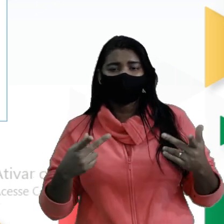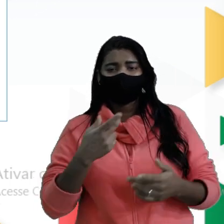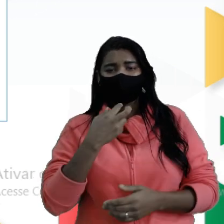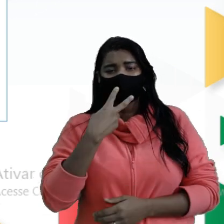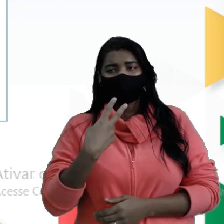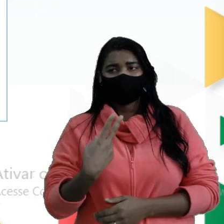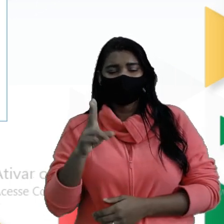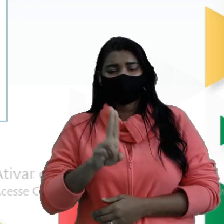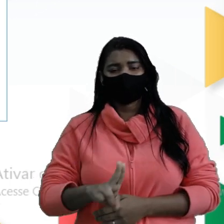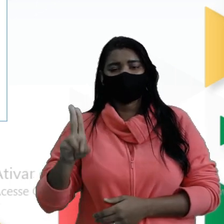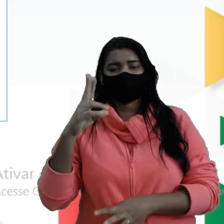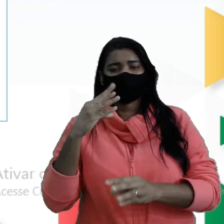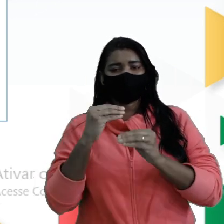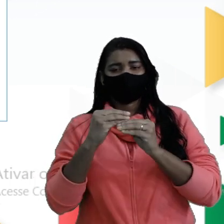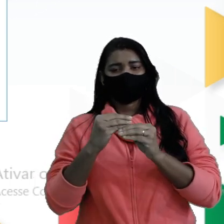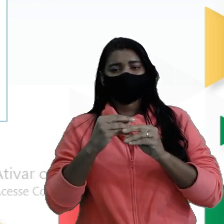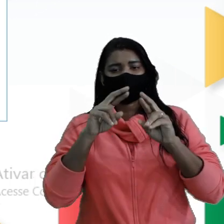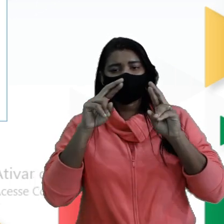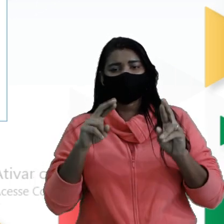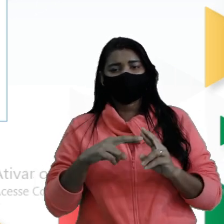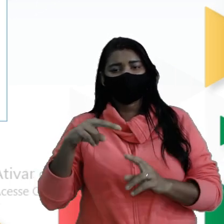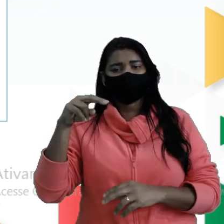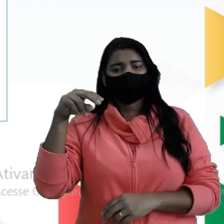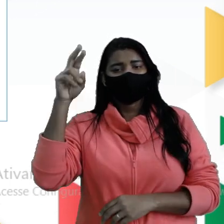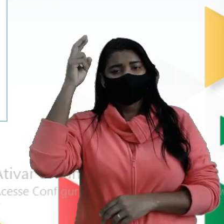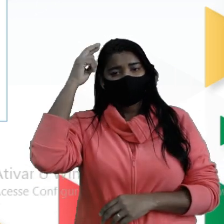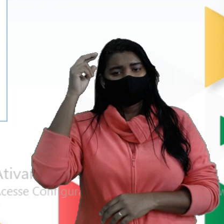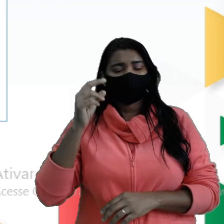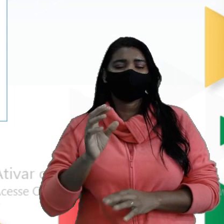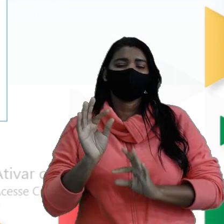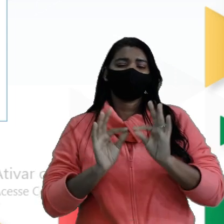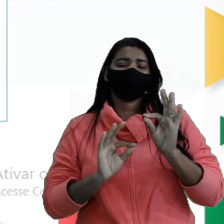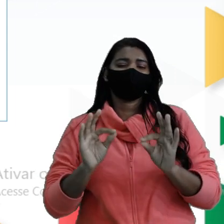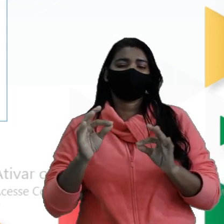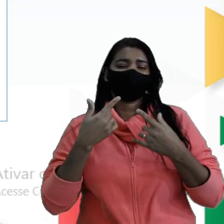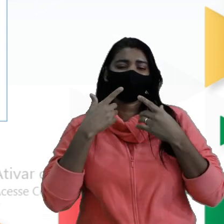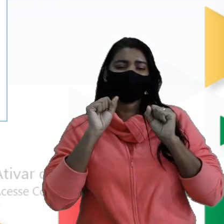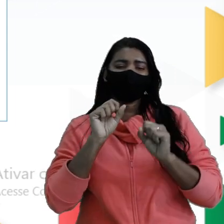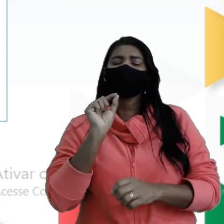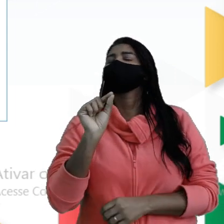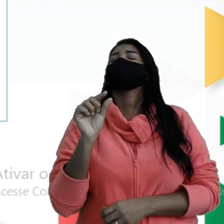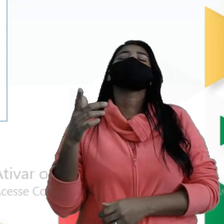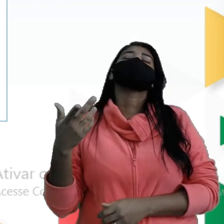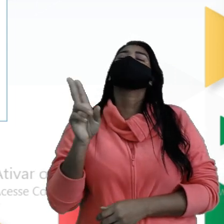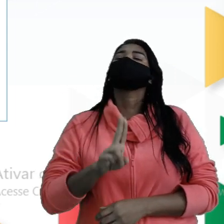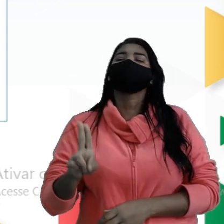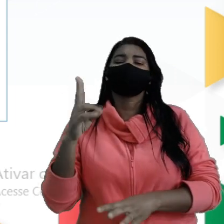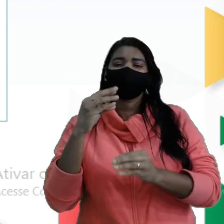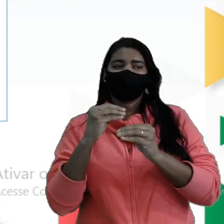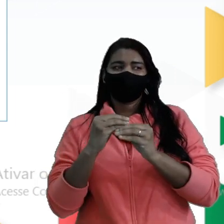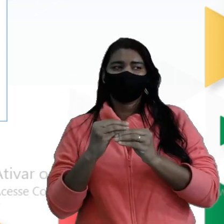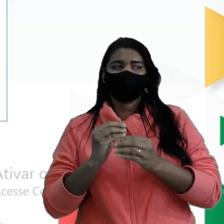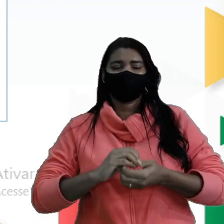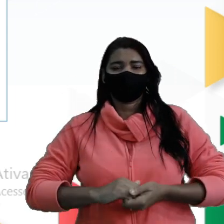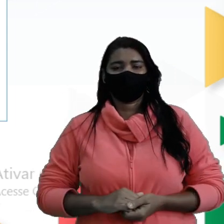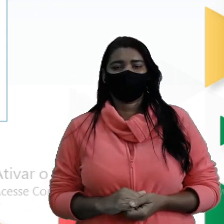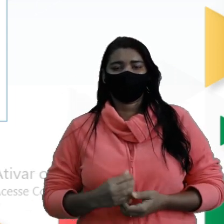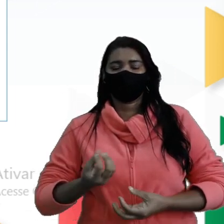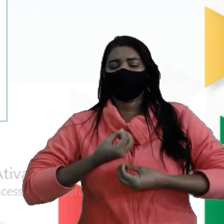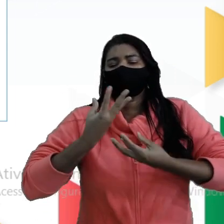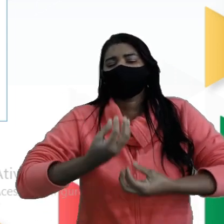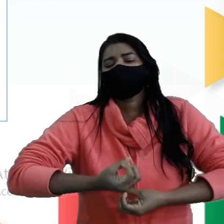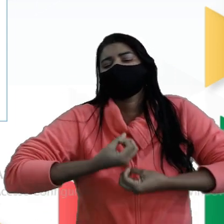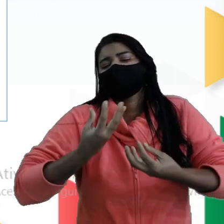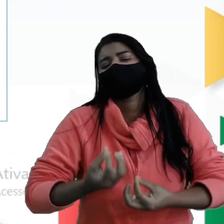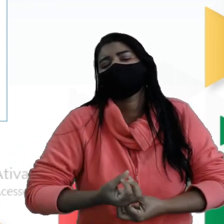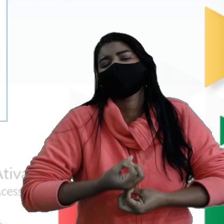sua utilização, incluindo o uso estético da linguagem. Eita, mas o que é esse uso estético? É poético,